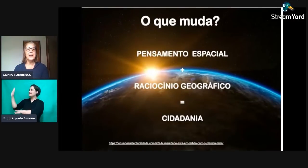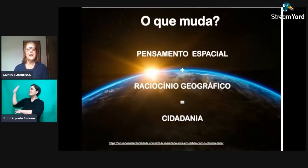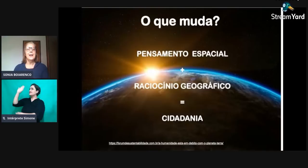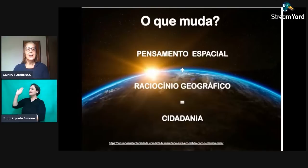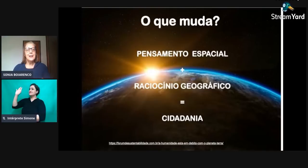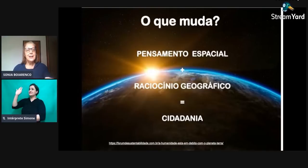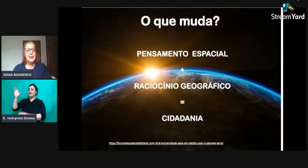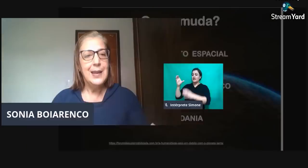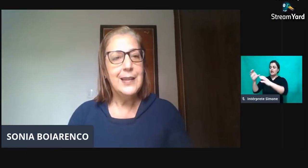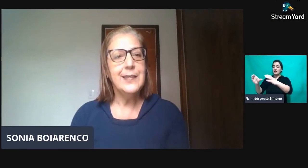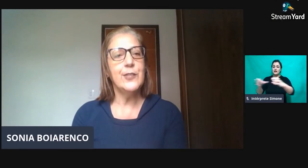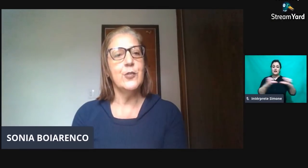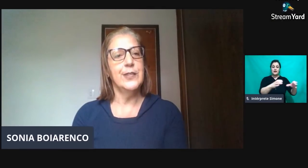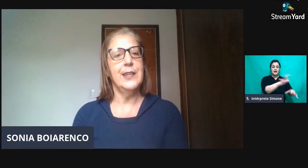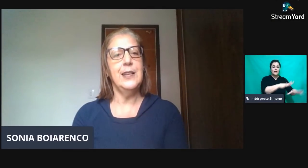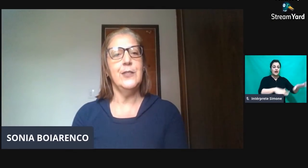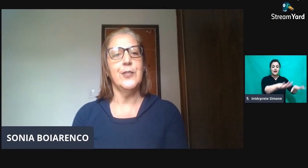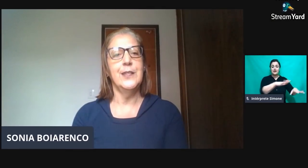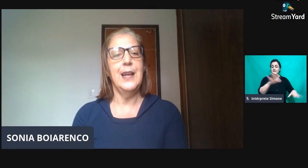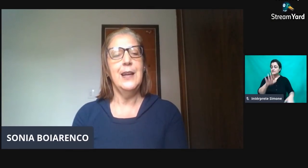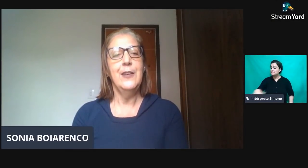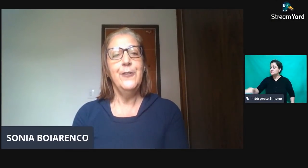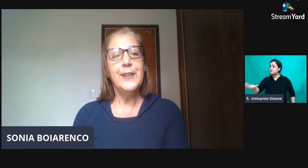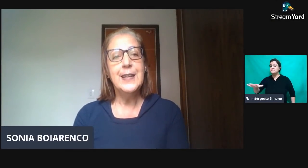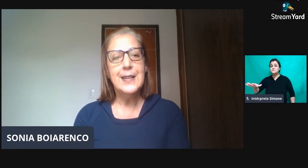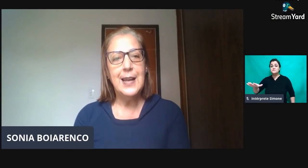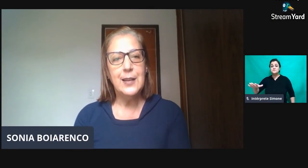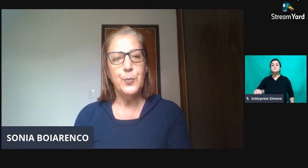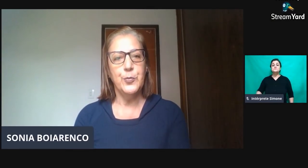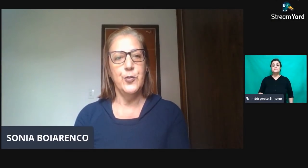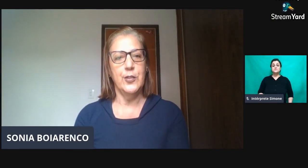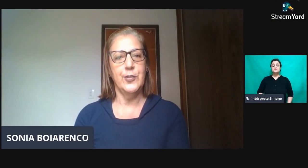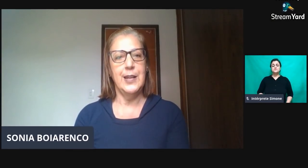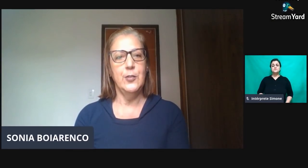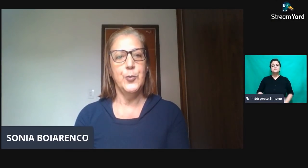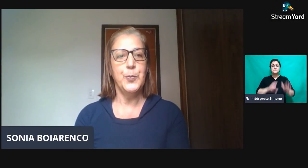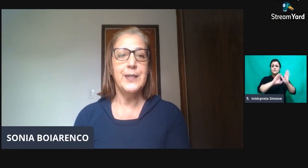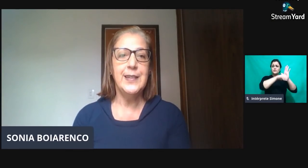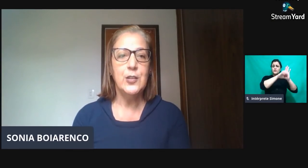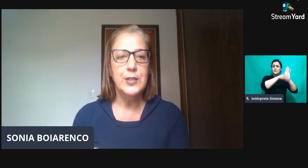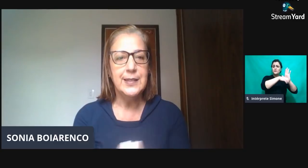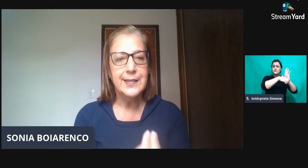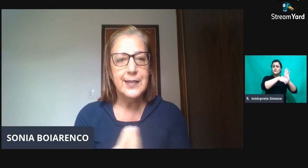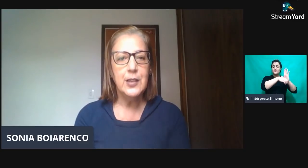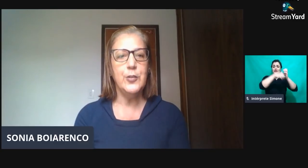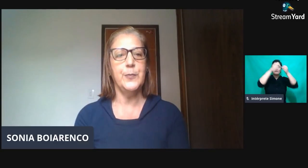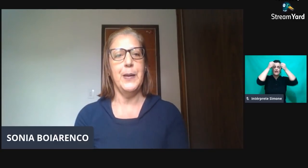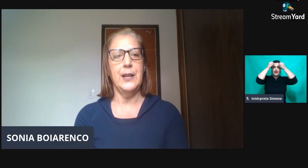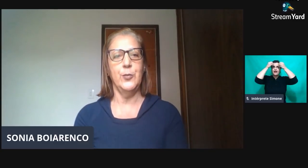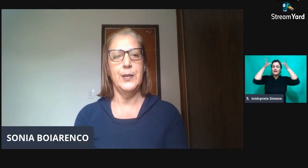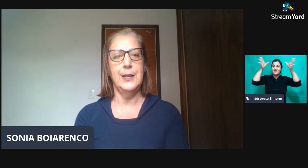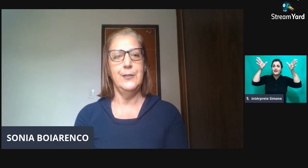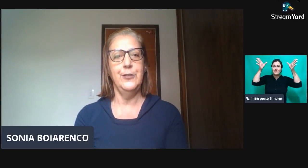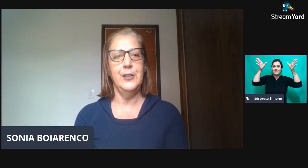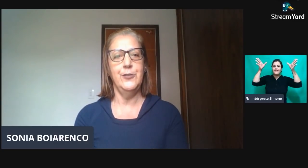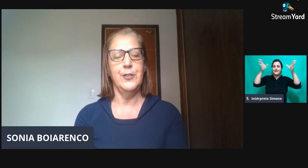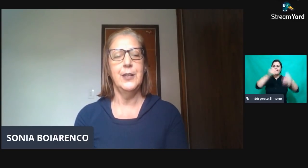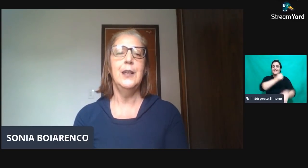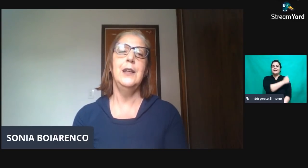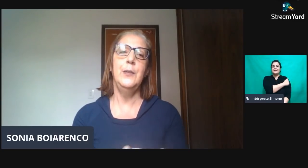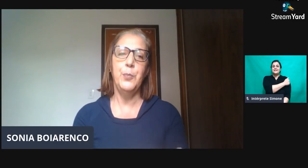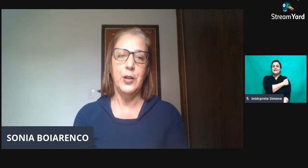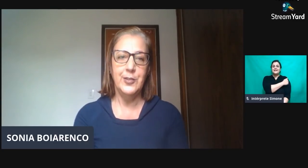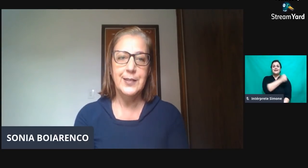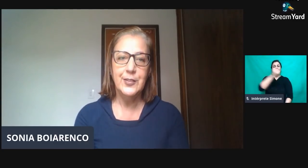momento para que esses conceitos, né, fiquem claros para os nossos alunos, porque se ele conhecer o espaço em que ele